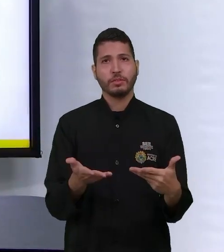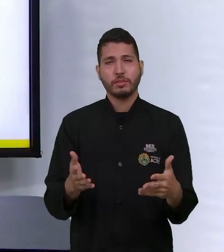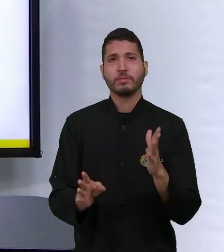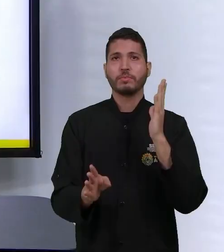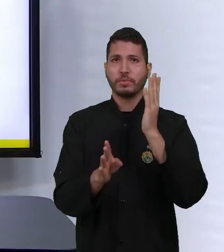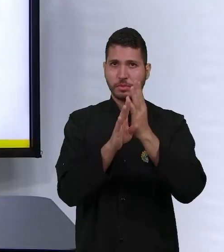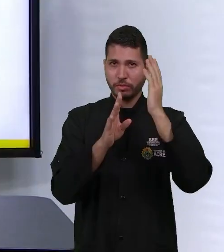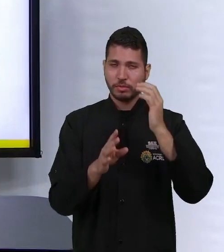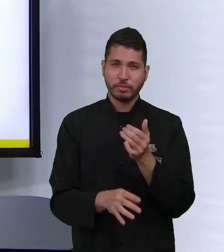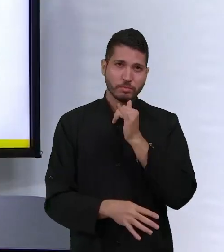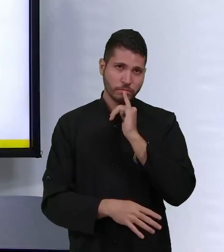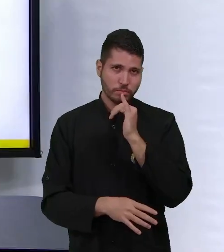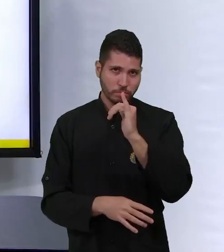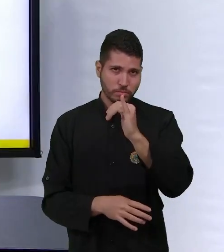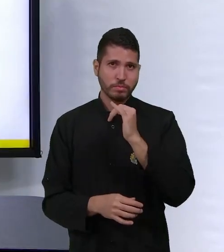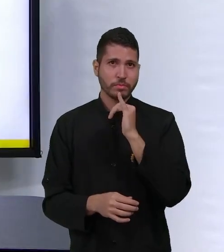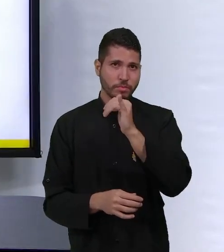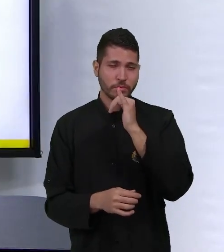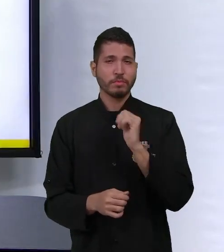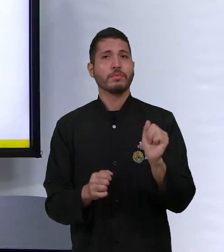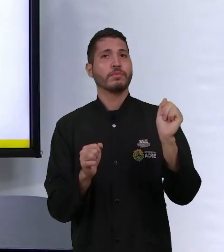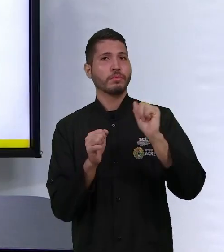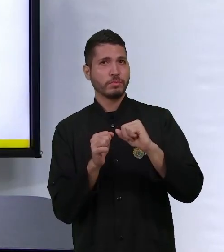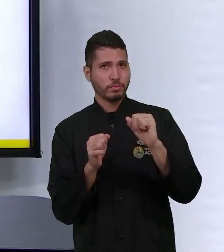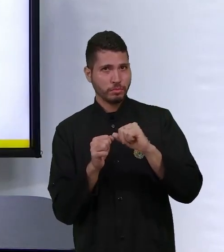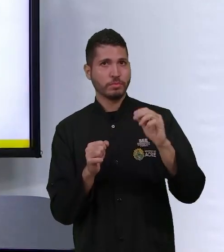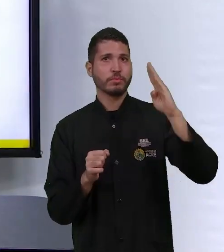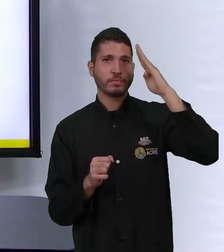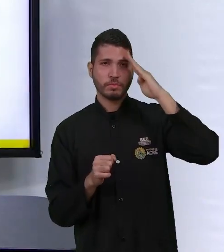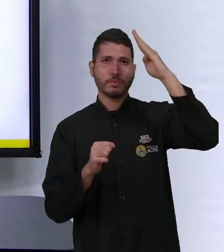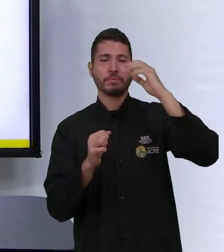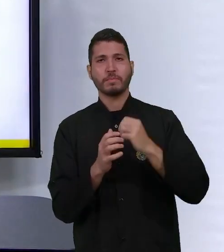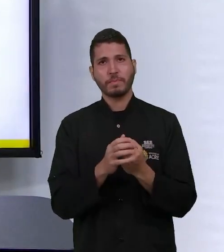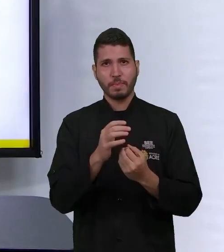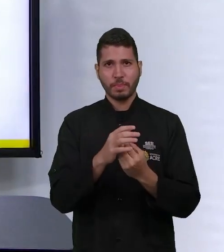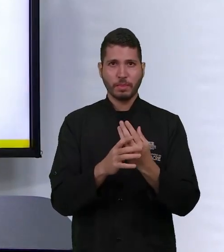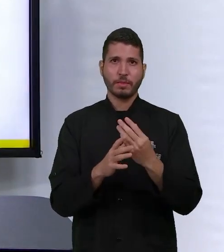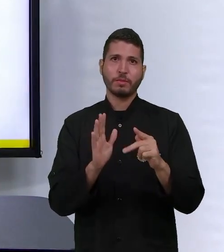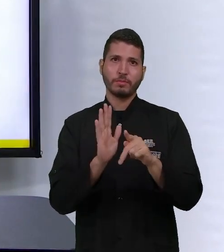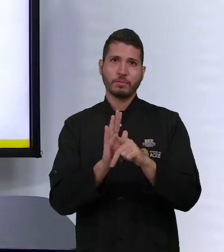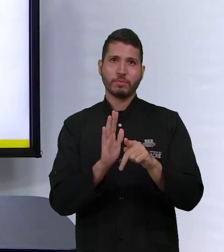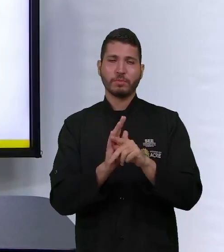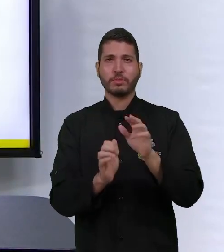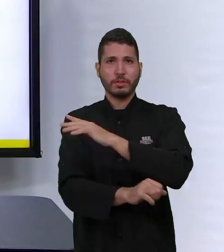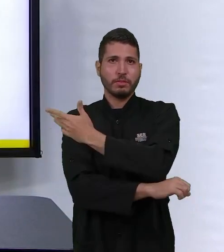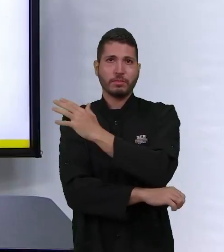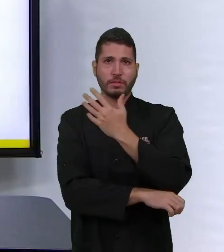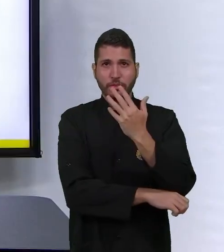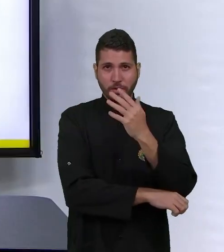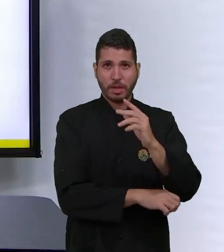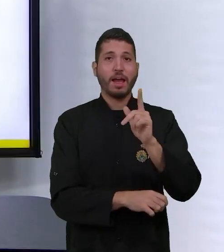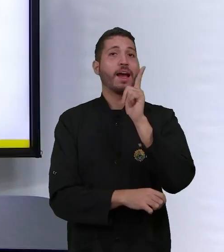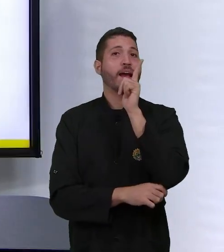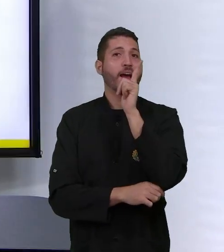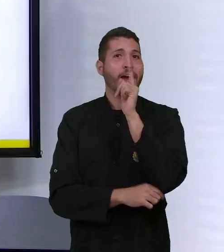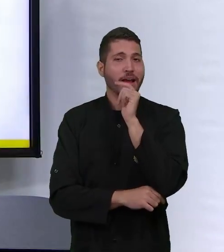energia elétrica, fabricada a partir principalmente da matéria-prima chamada água, a partir da água. Hoje existem várias outras